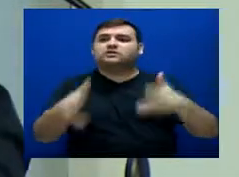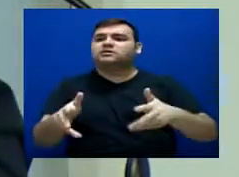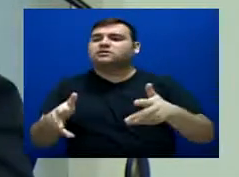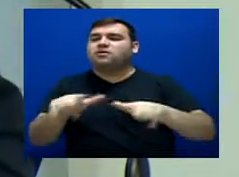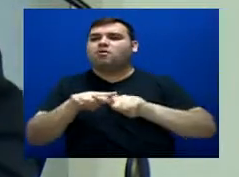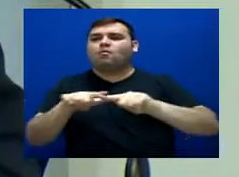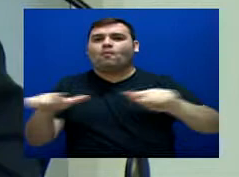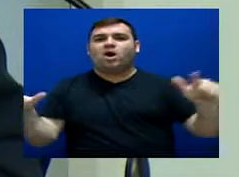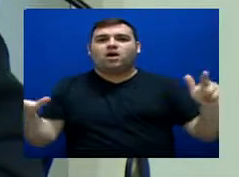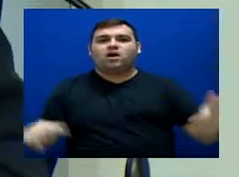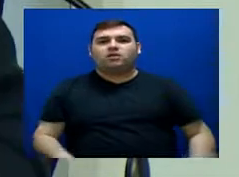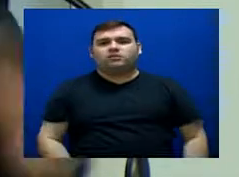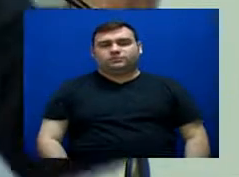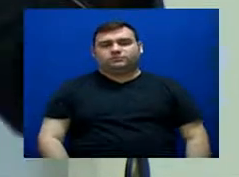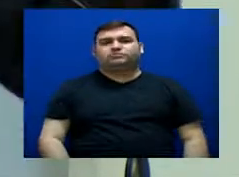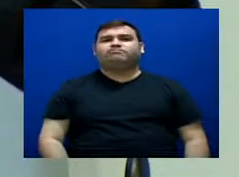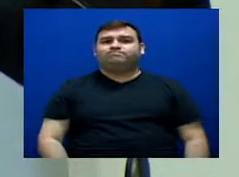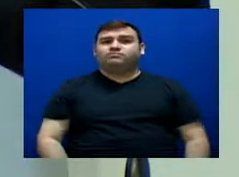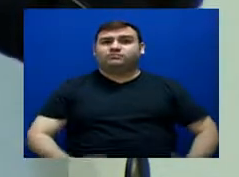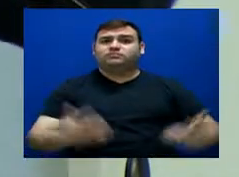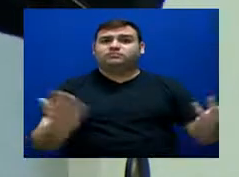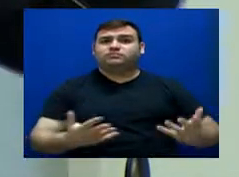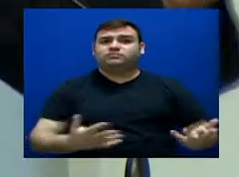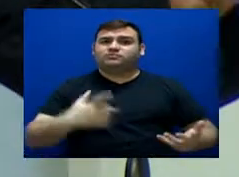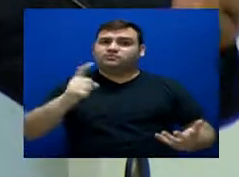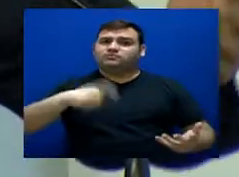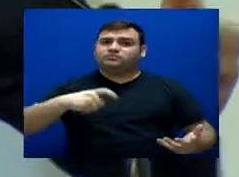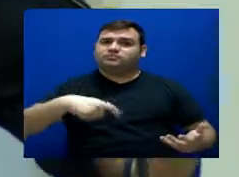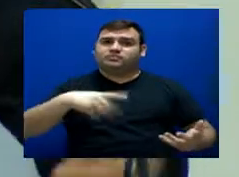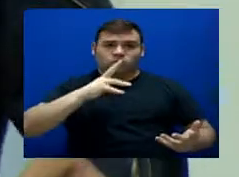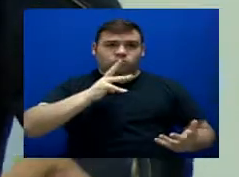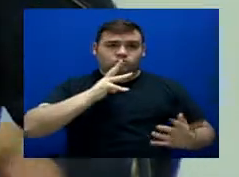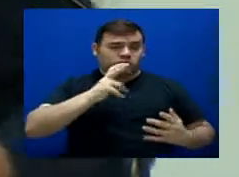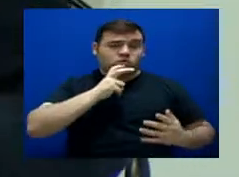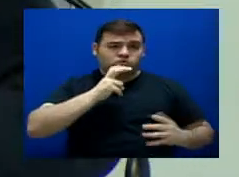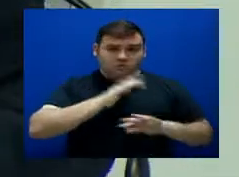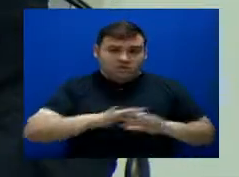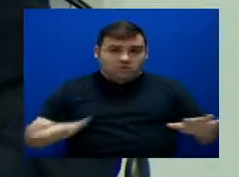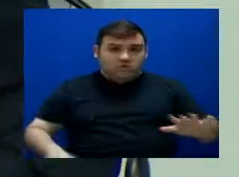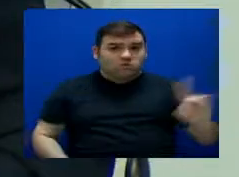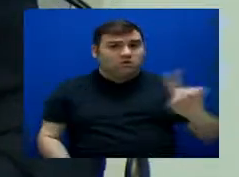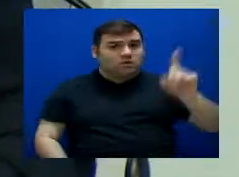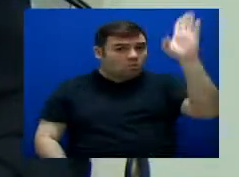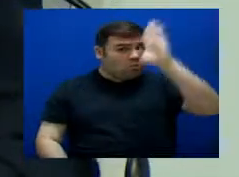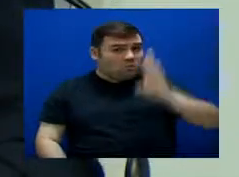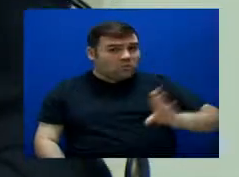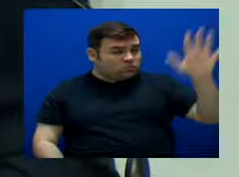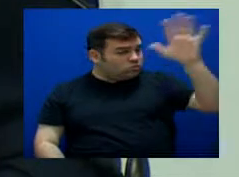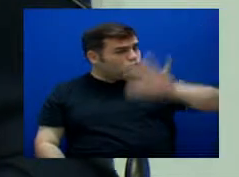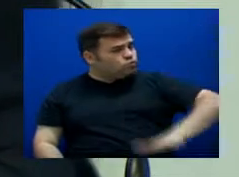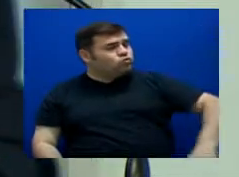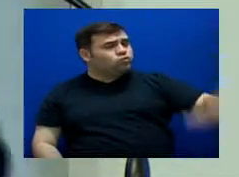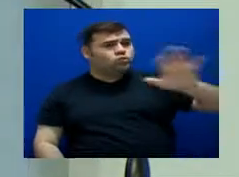topa vazio a casa. É assim que está acontecendo, não só em Sorocaba, mas em todo o nosso Brasil,